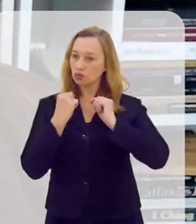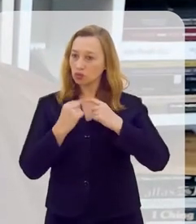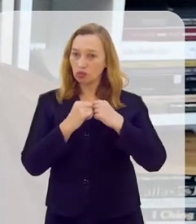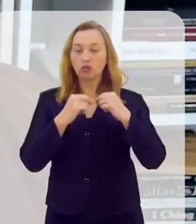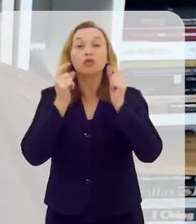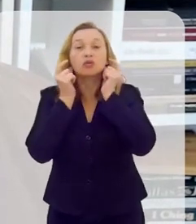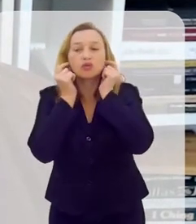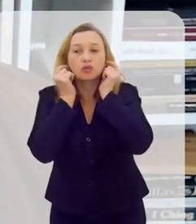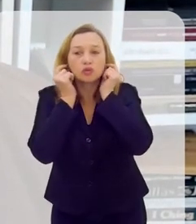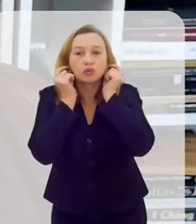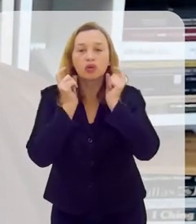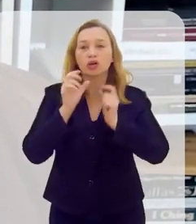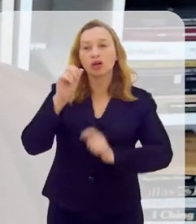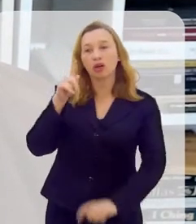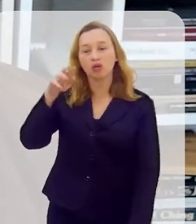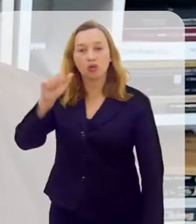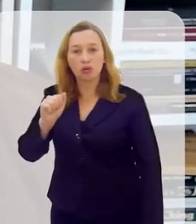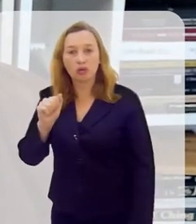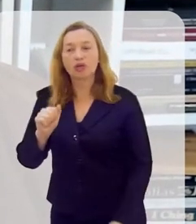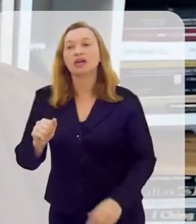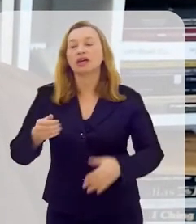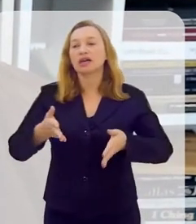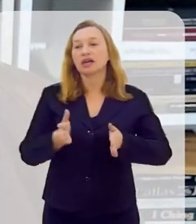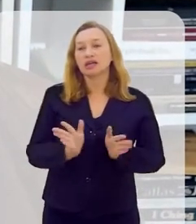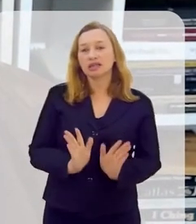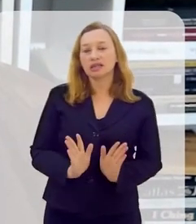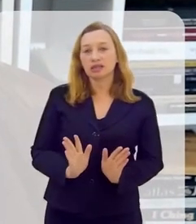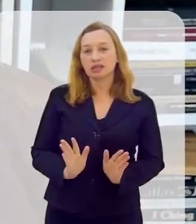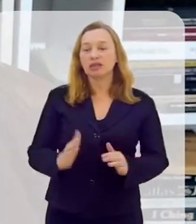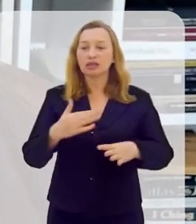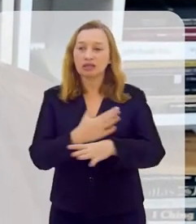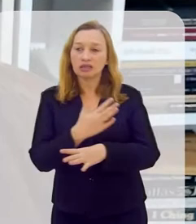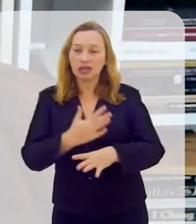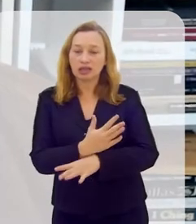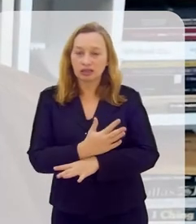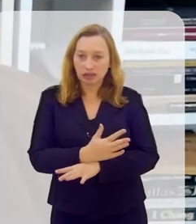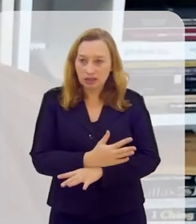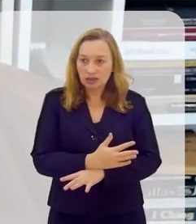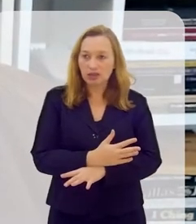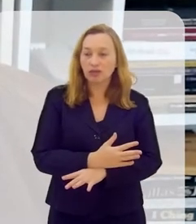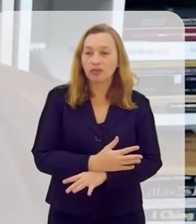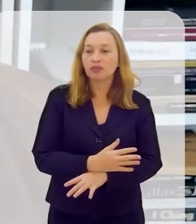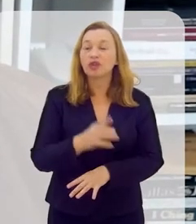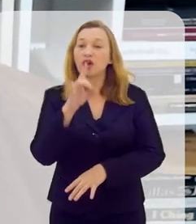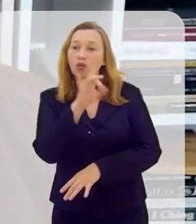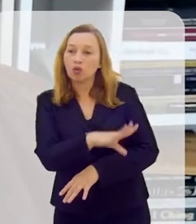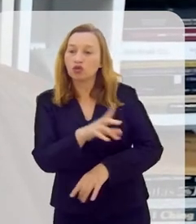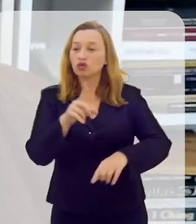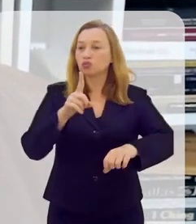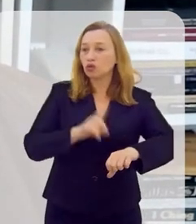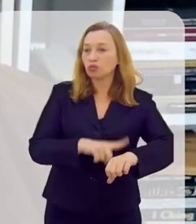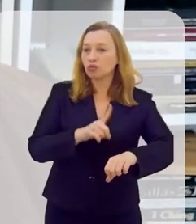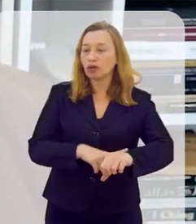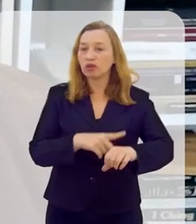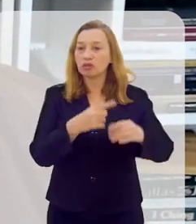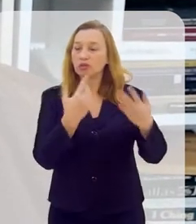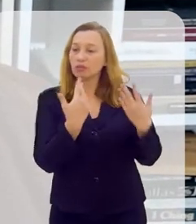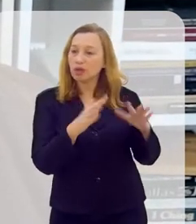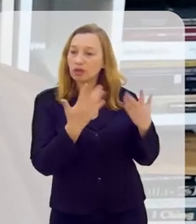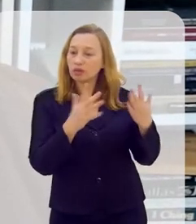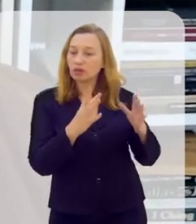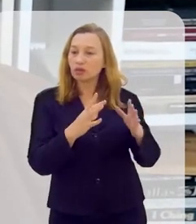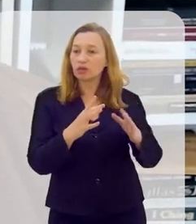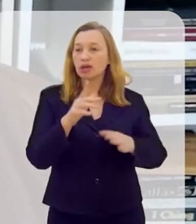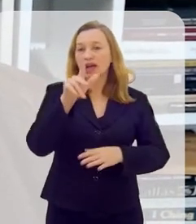Recôncavo, sobre a sua cidade natal, que é berço do samba de roda e do candomblé. E na última edição homenageou figuras históricas